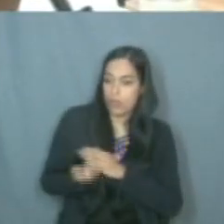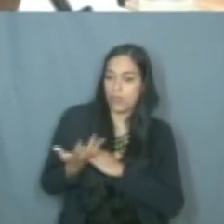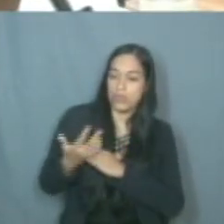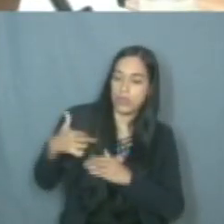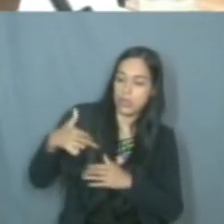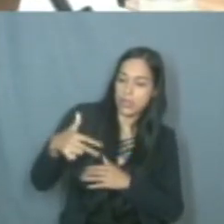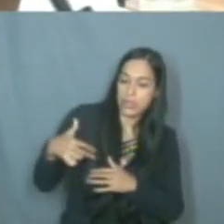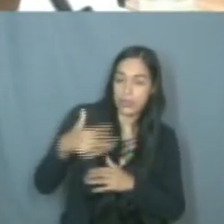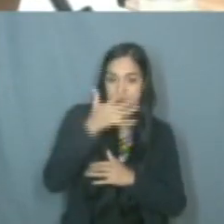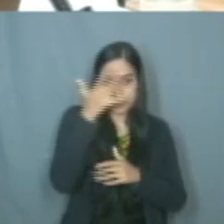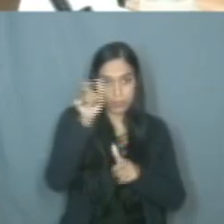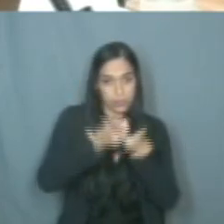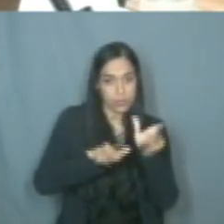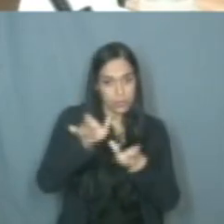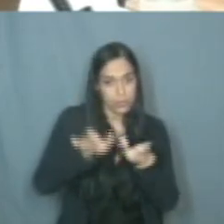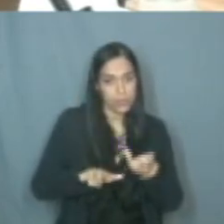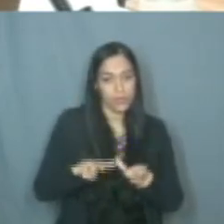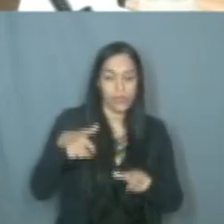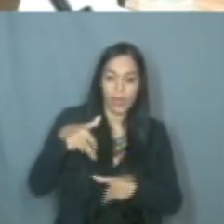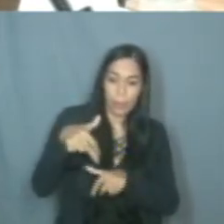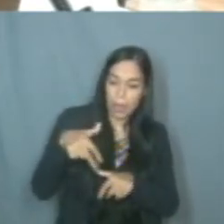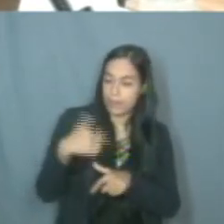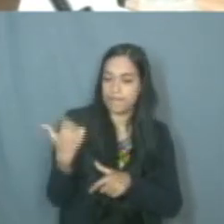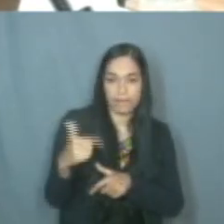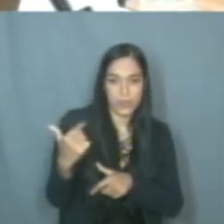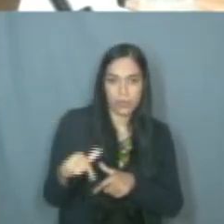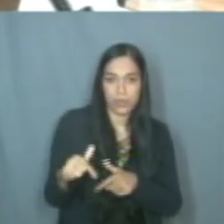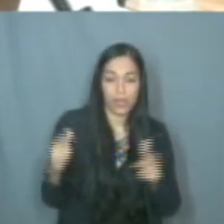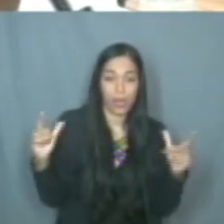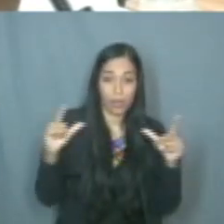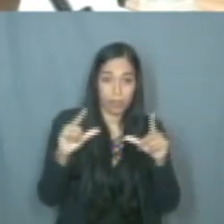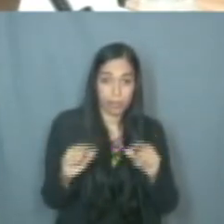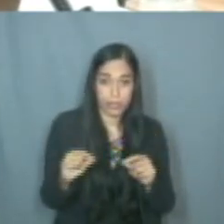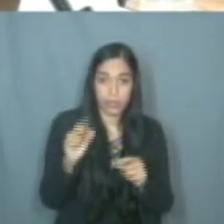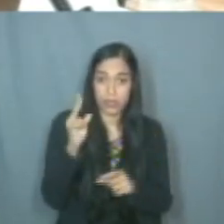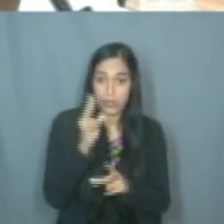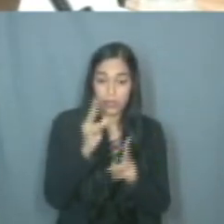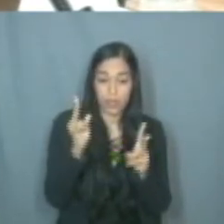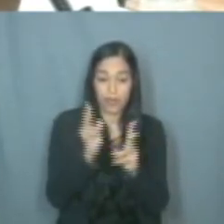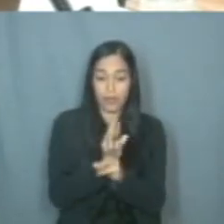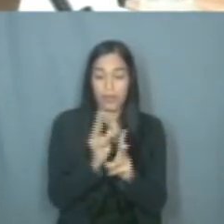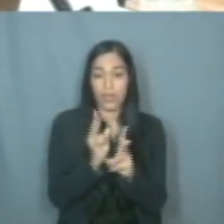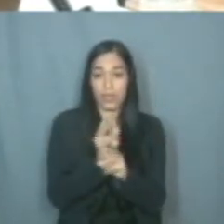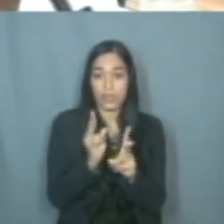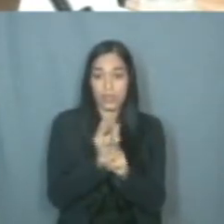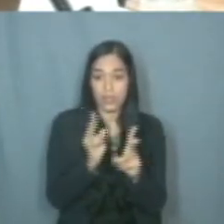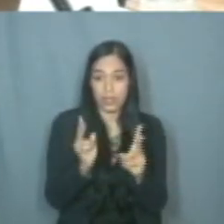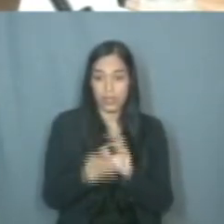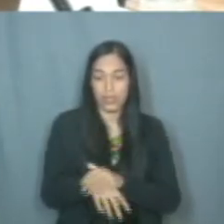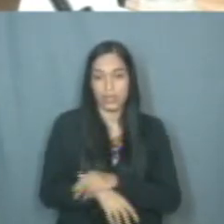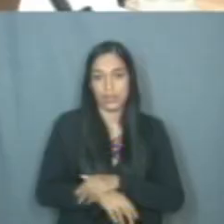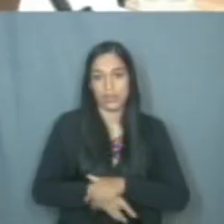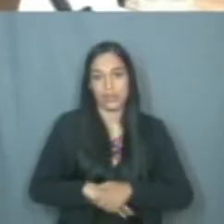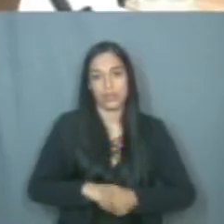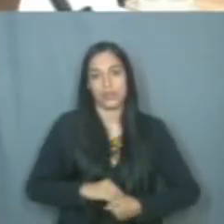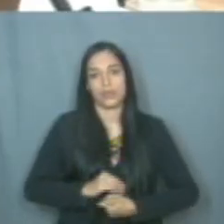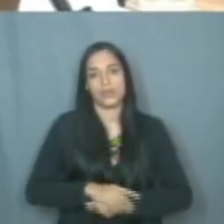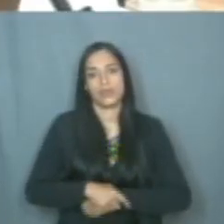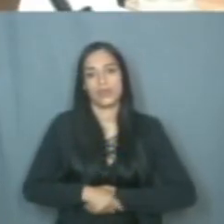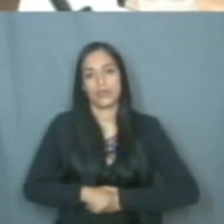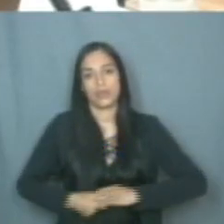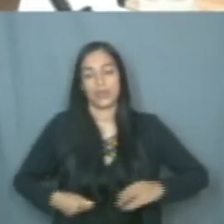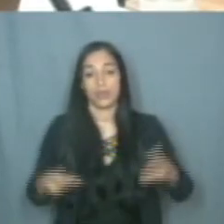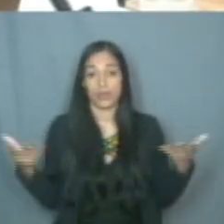nesse local. E quando se fala em diminuir ainda mais a velocidade, é completamente irreal no